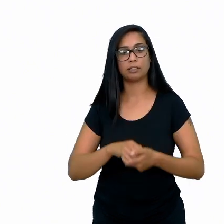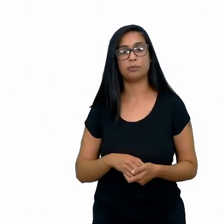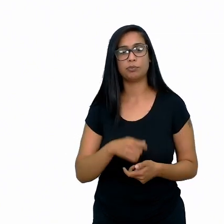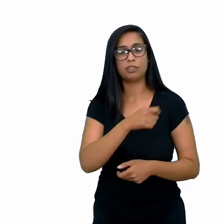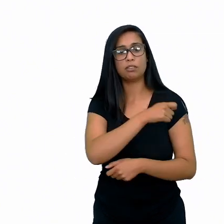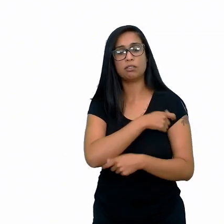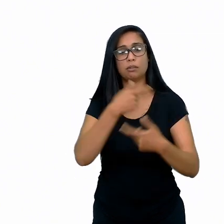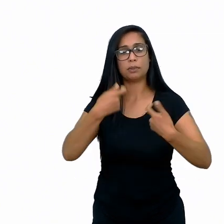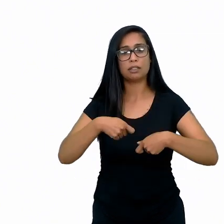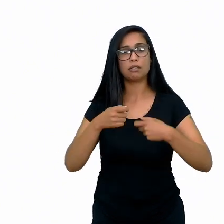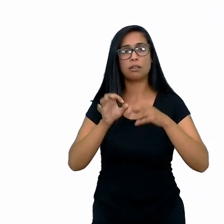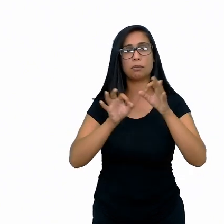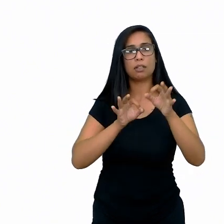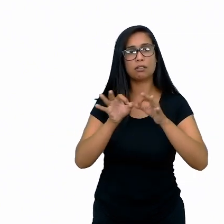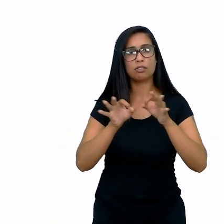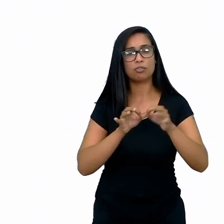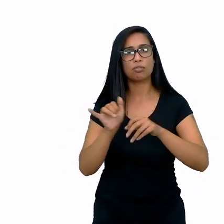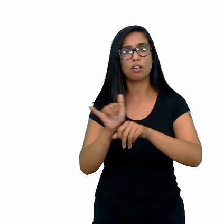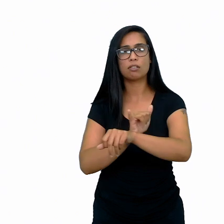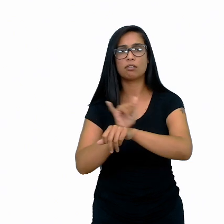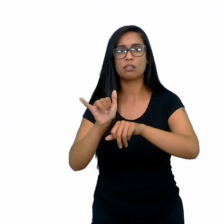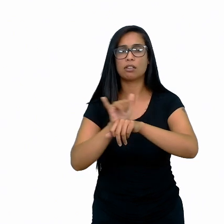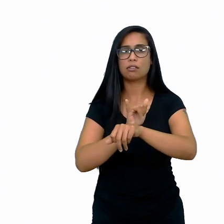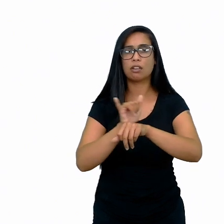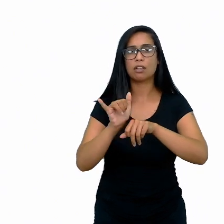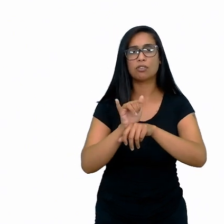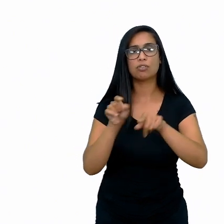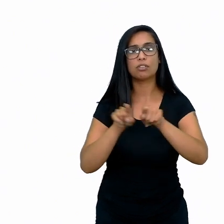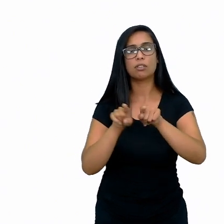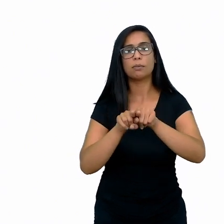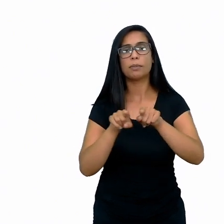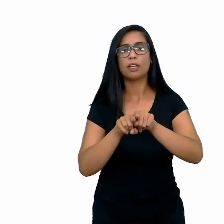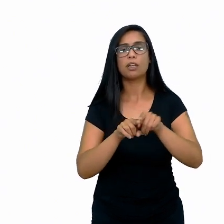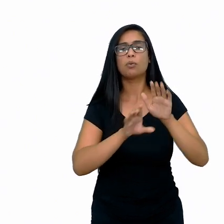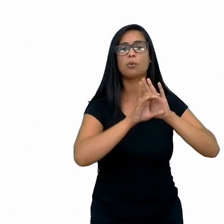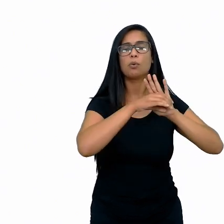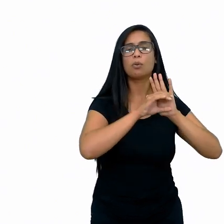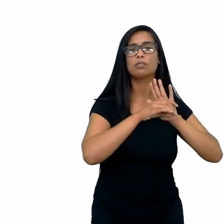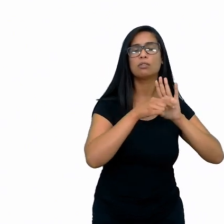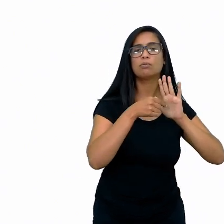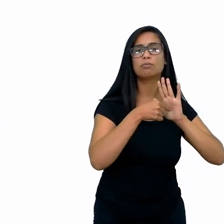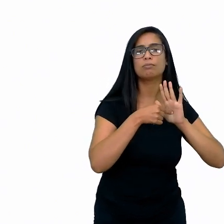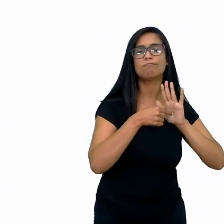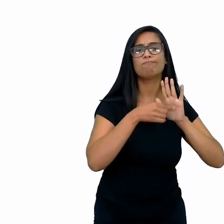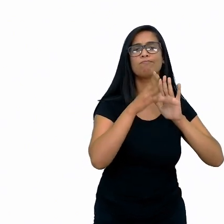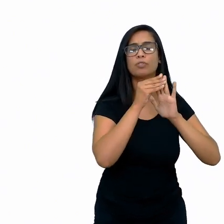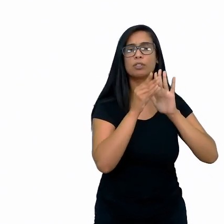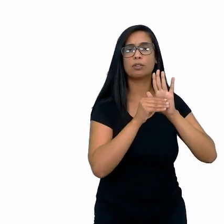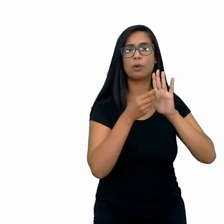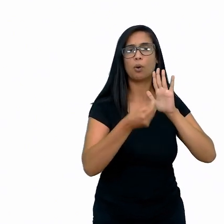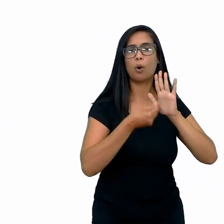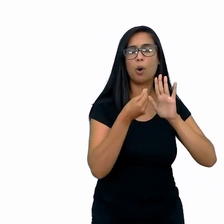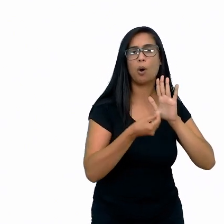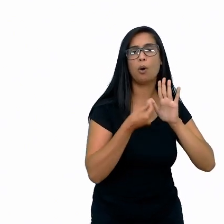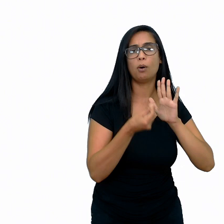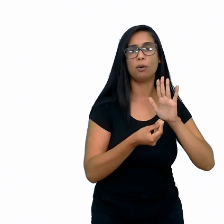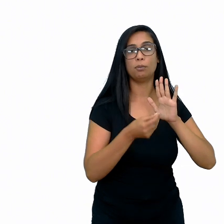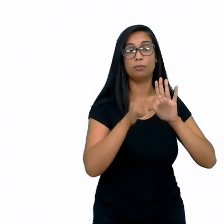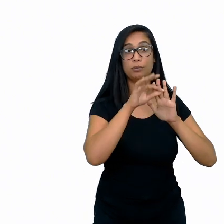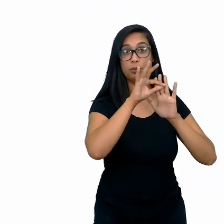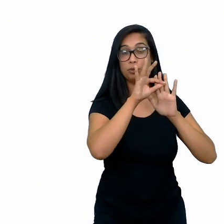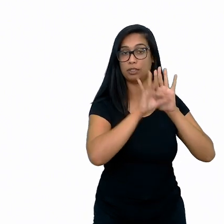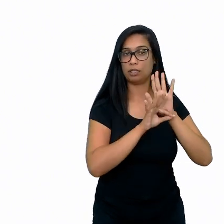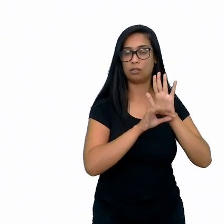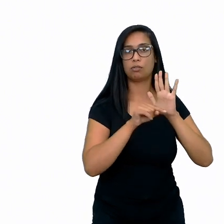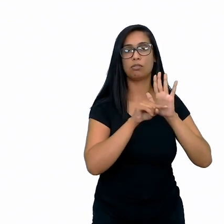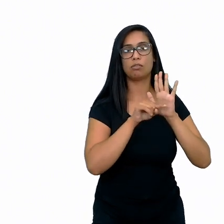precisarão planejar o conteúdo temático desses textos, precisarão textualizar e ainda revisar